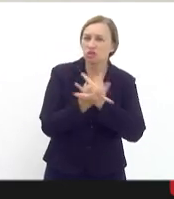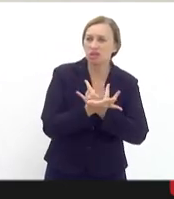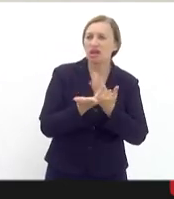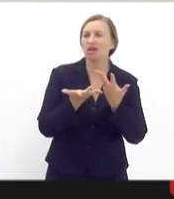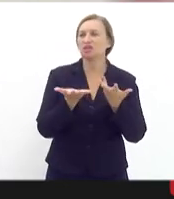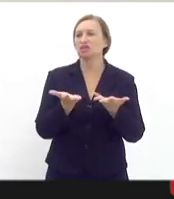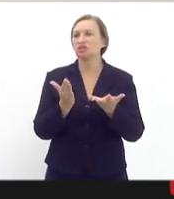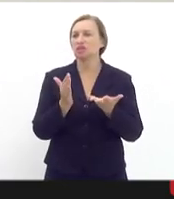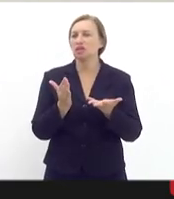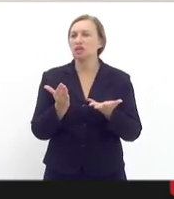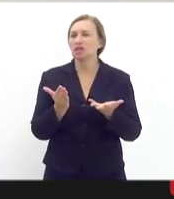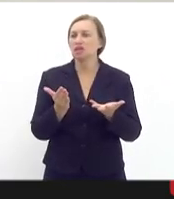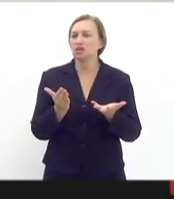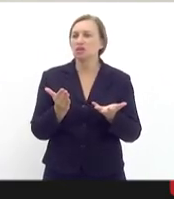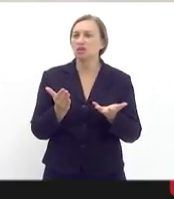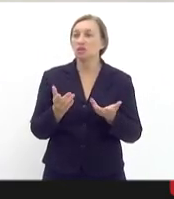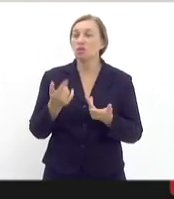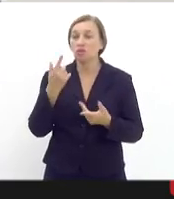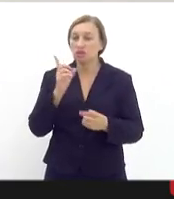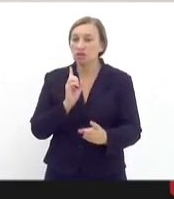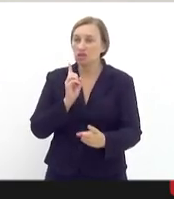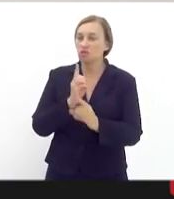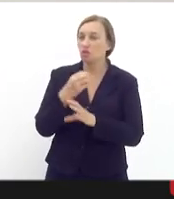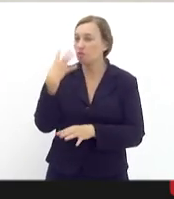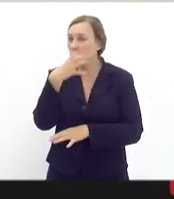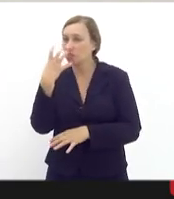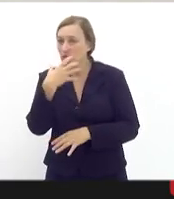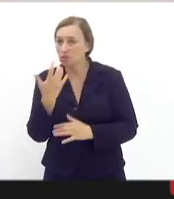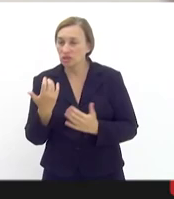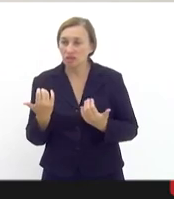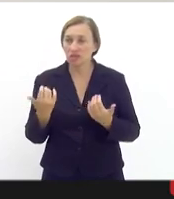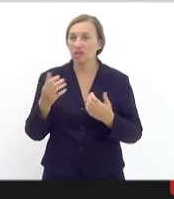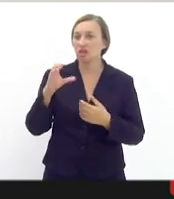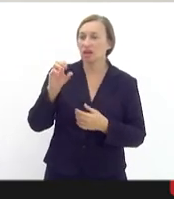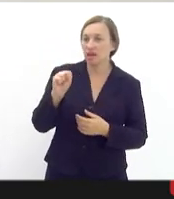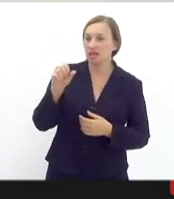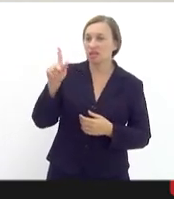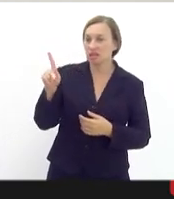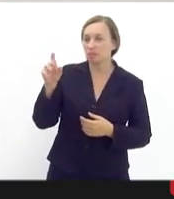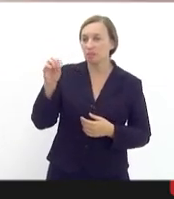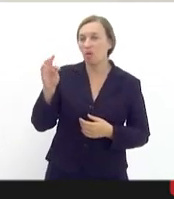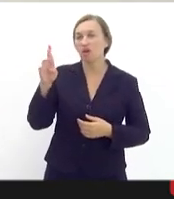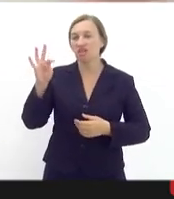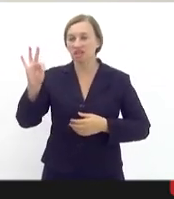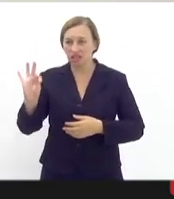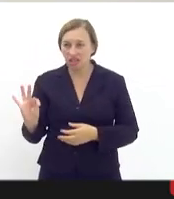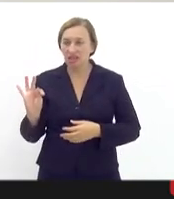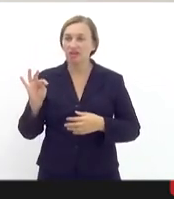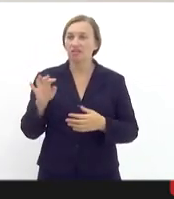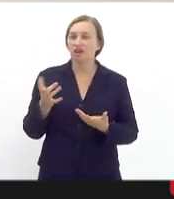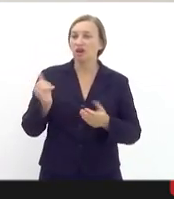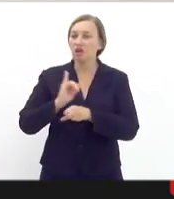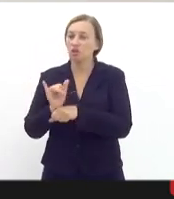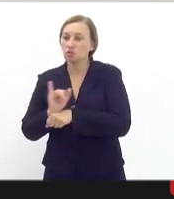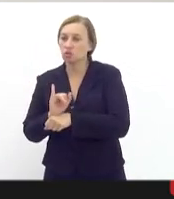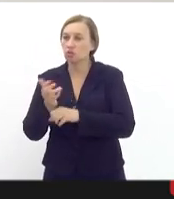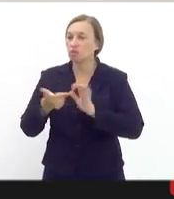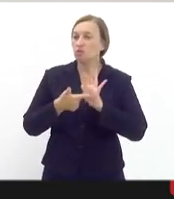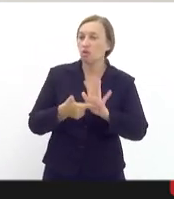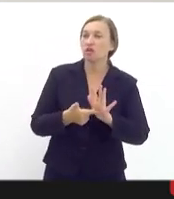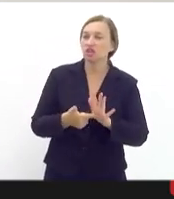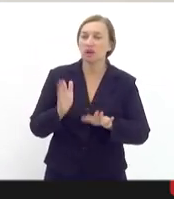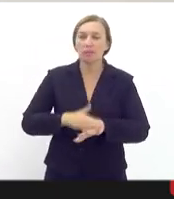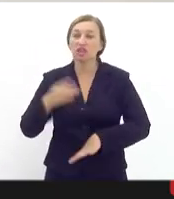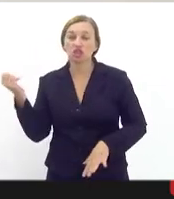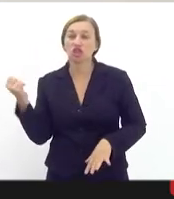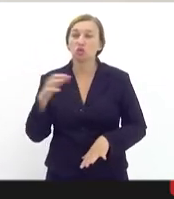fora desses algoritmos? Como você descobre música sem ser o que o Spotify recomenda ou o YouTube recomenda? Como, então, é mais do que